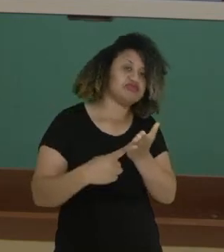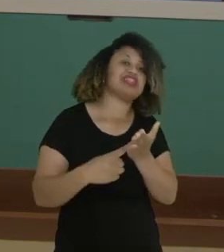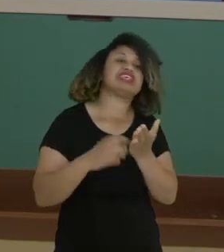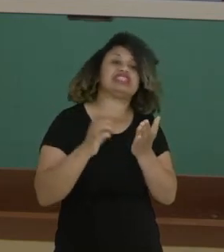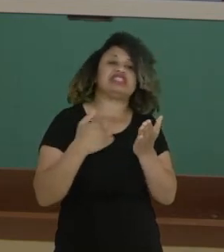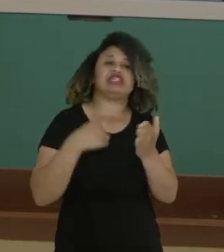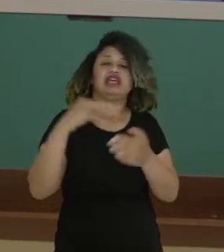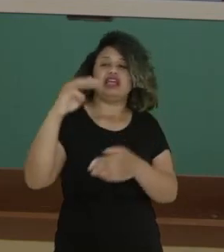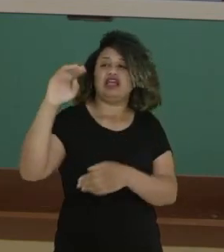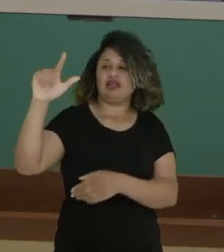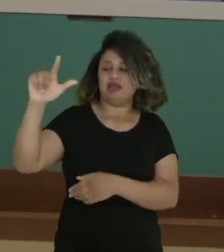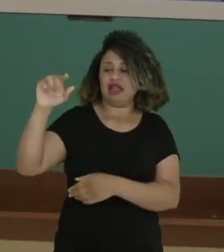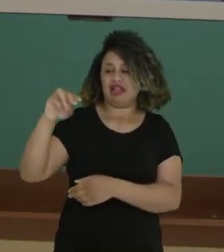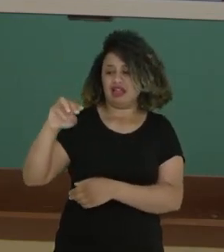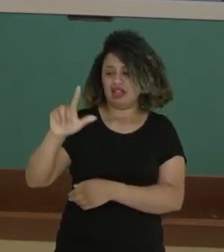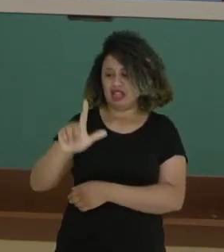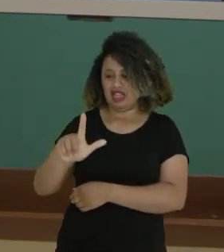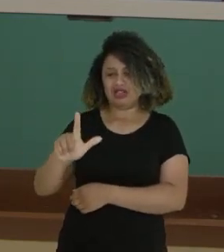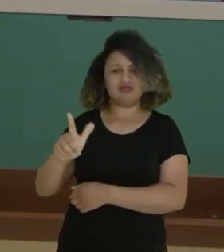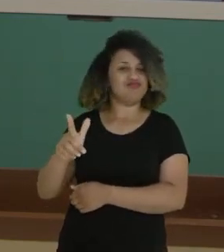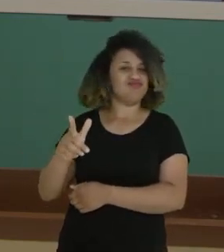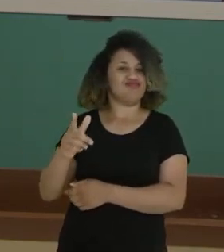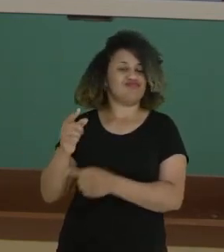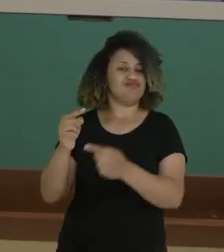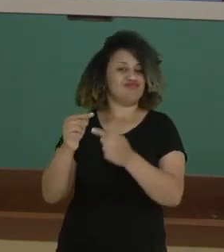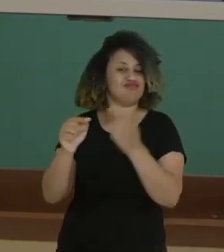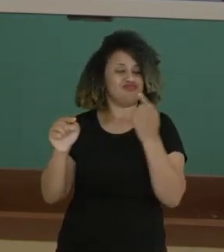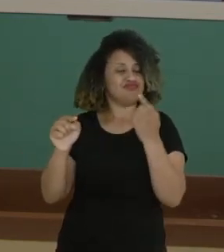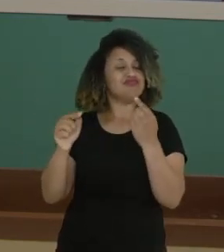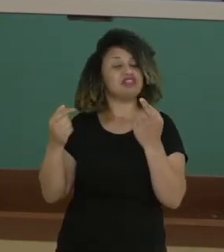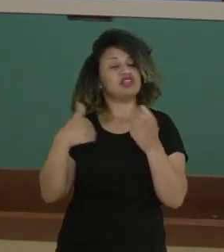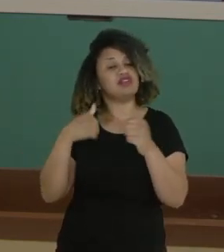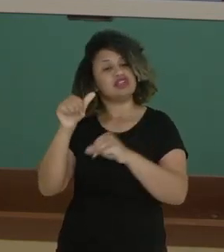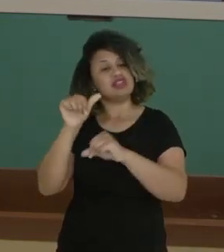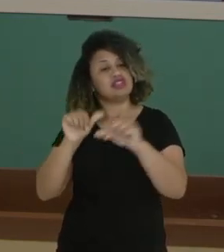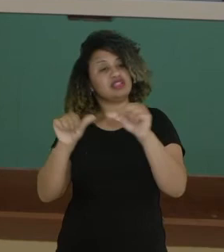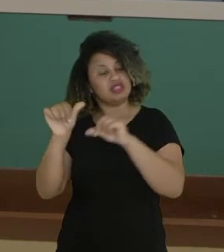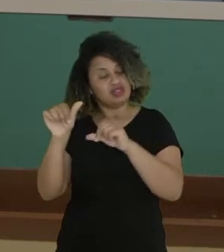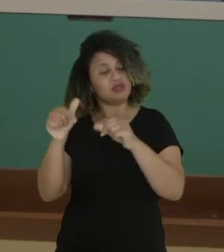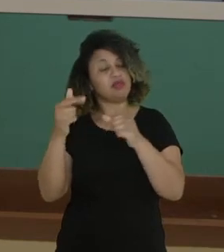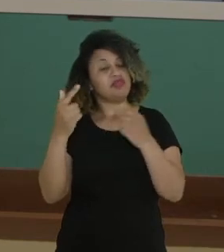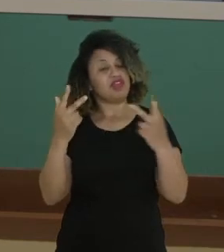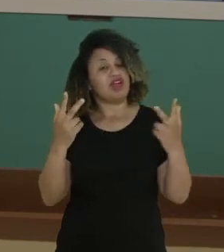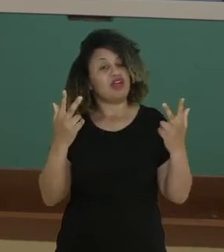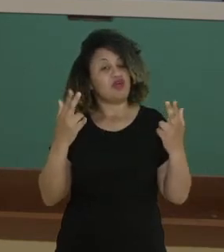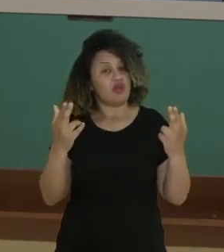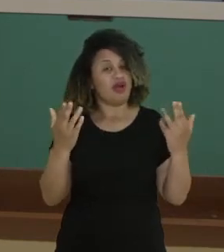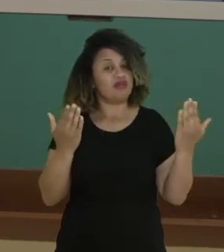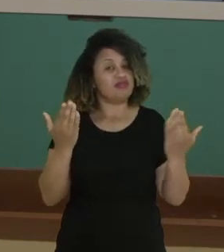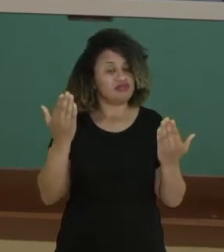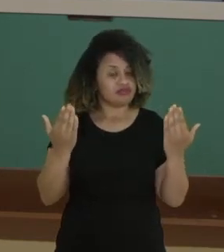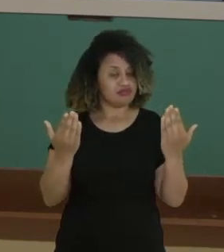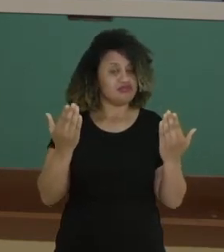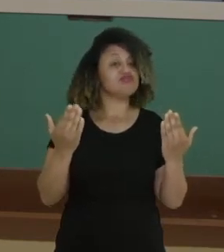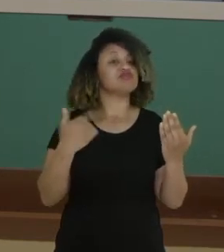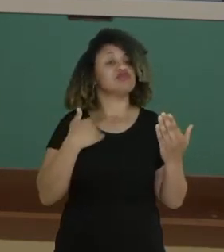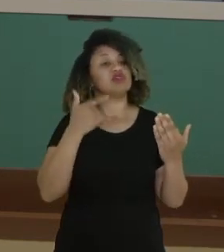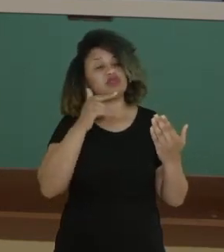em mililitros e a outra em litros, nós precisaríamos transformar na mesma unidade, porque daí sim pode haver